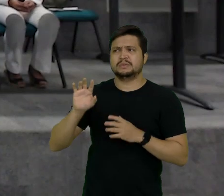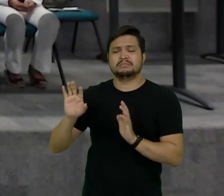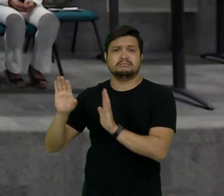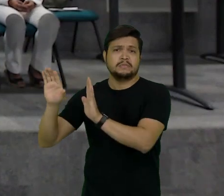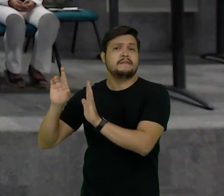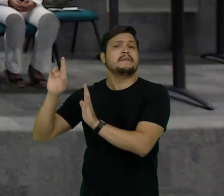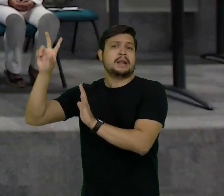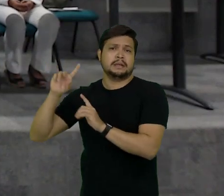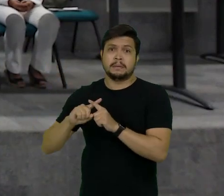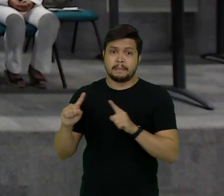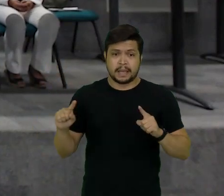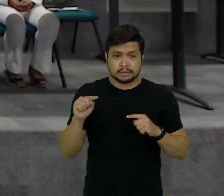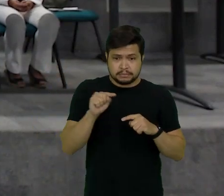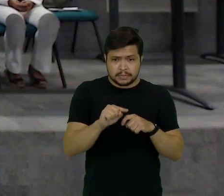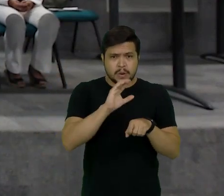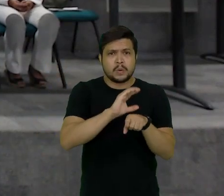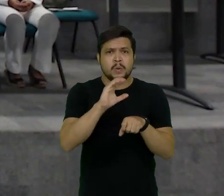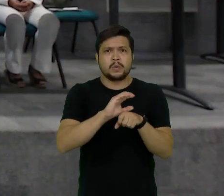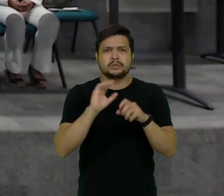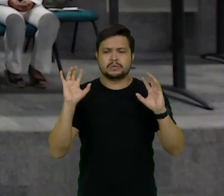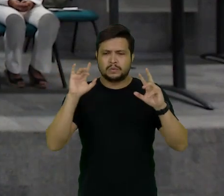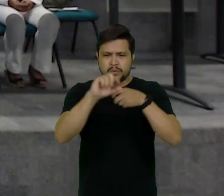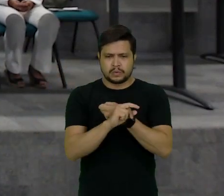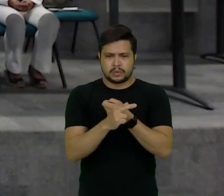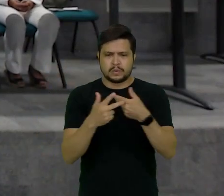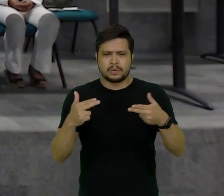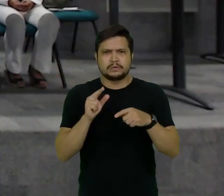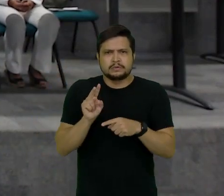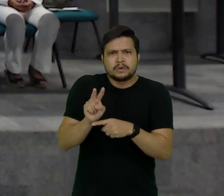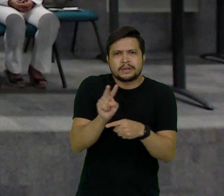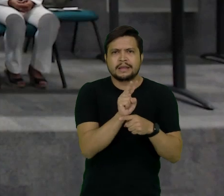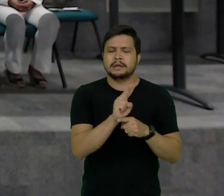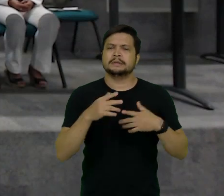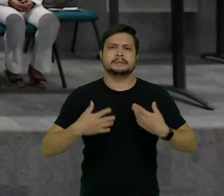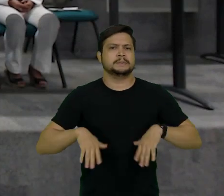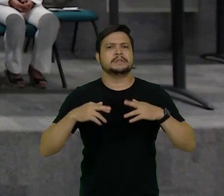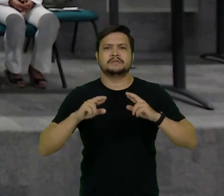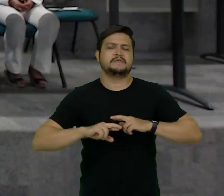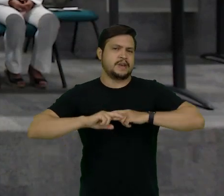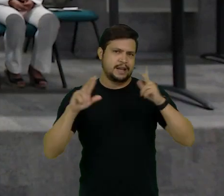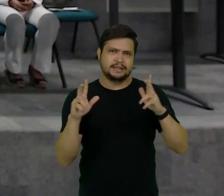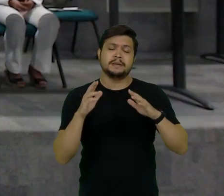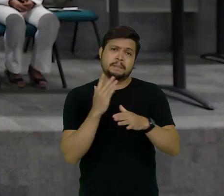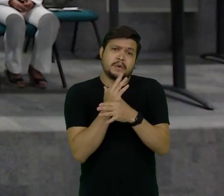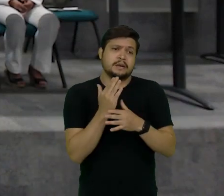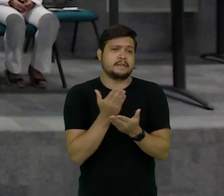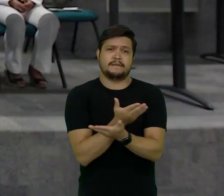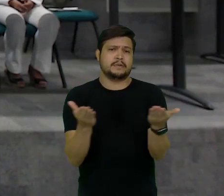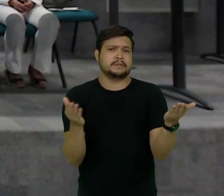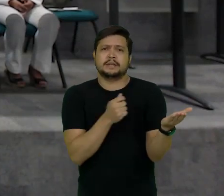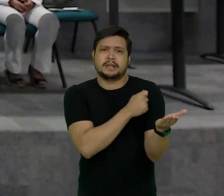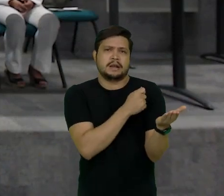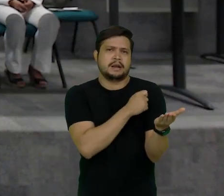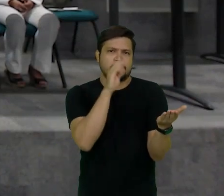universidades. Mas isso é o que faz o nosso curso de zootecnia. E são vocês. Eu quero agradecer mais uma vez a